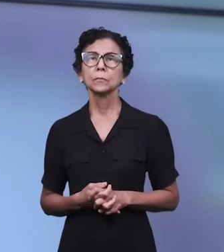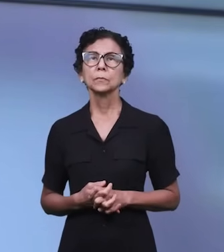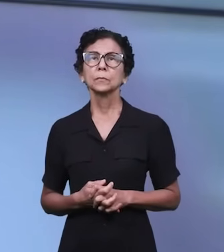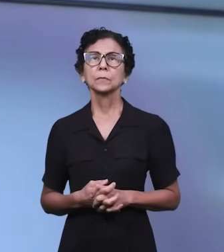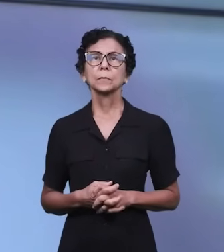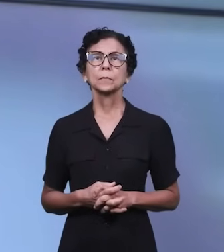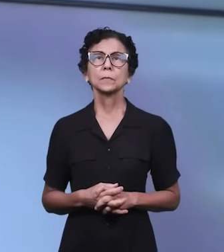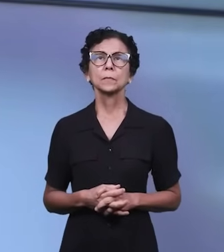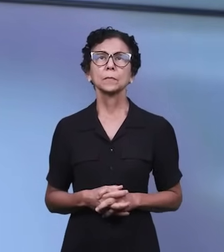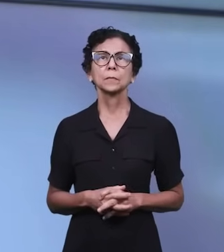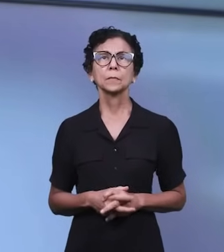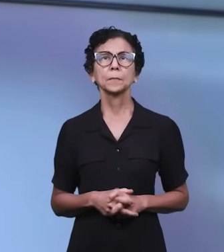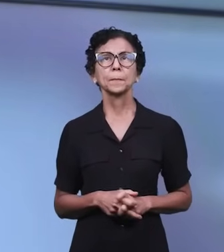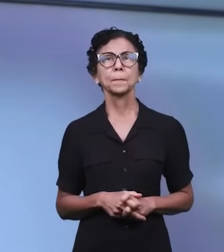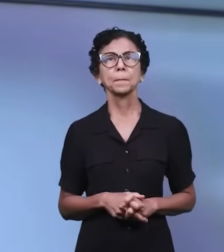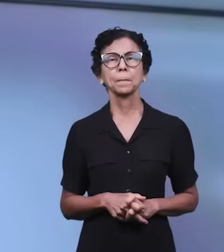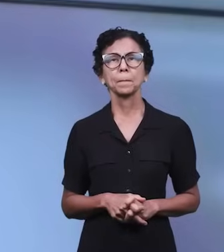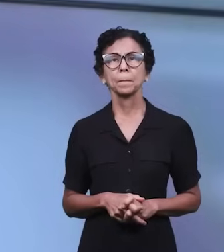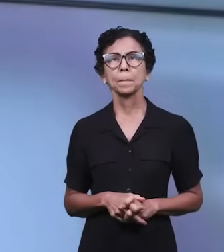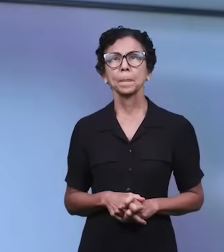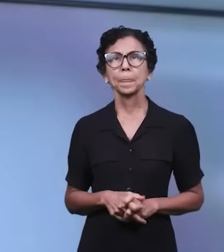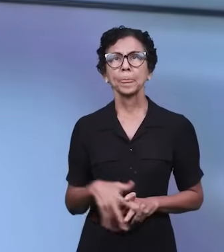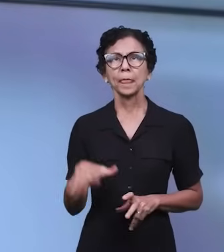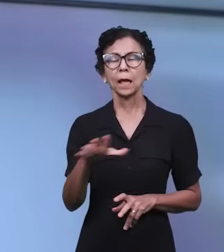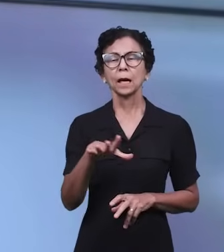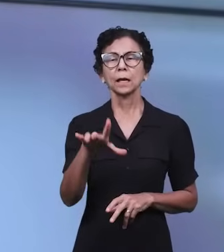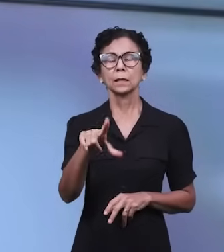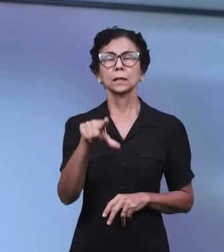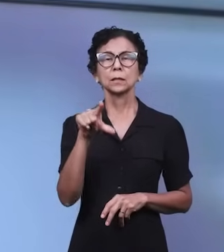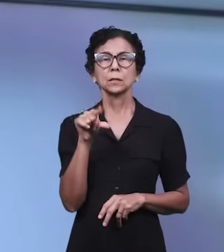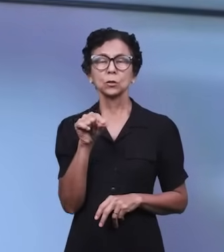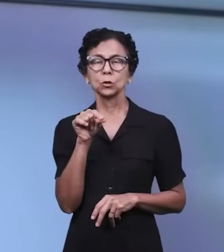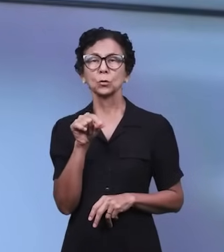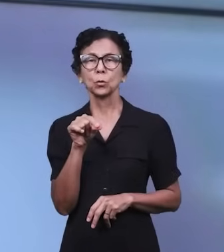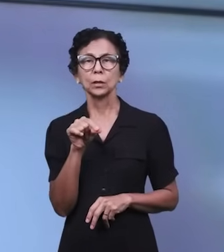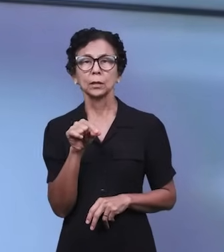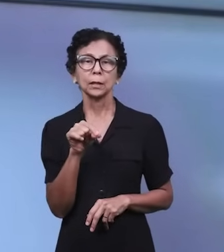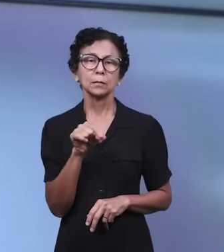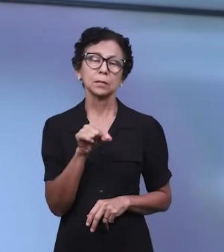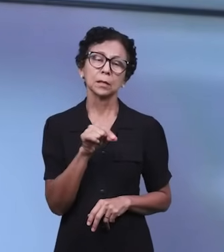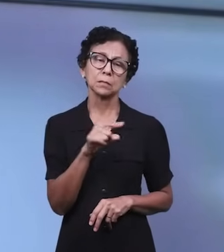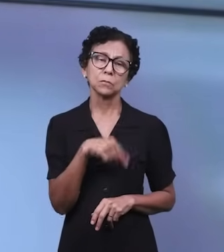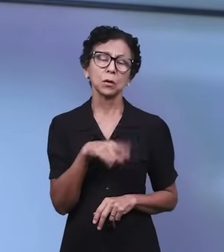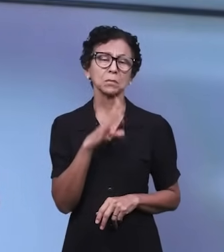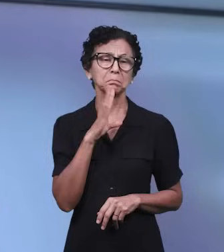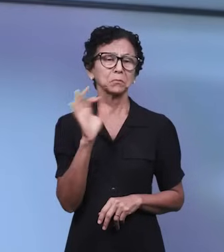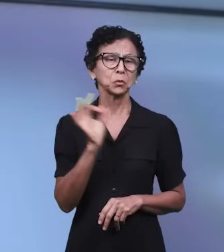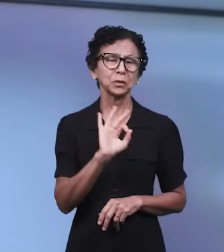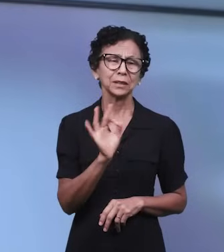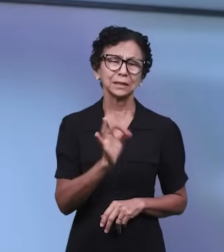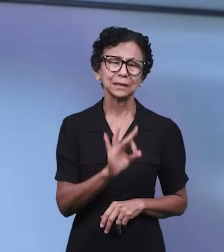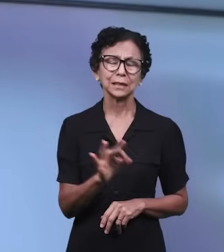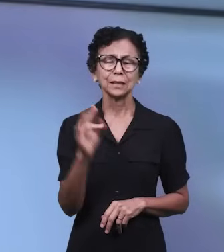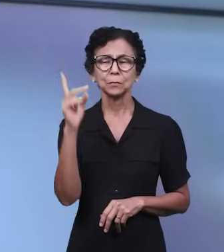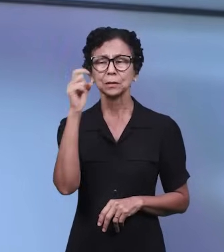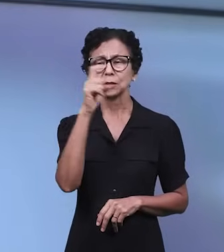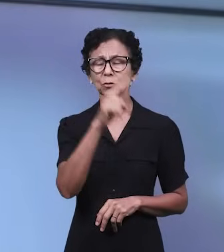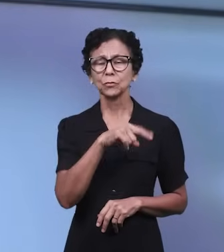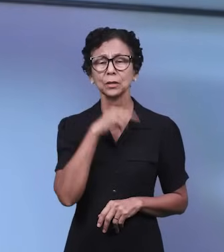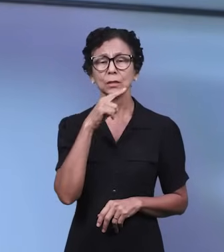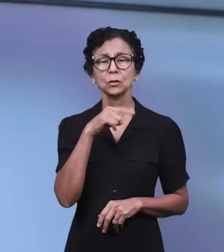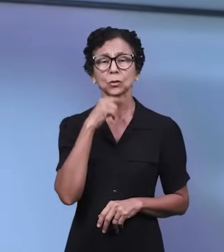para muitos, mas aquilo que o Senhor tem para nós é um mistério que Ele pode nos dizer. Então, uma experiência que a gente pode